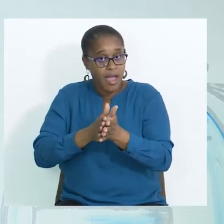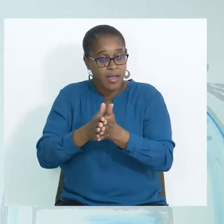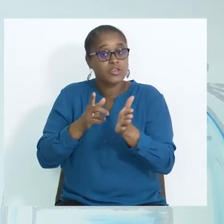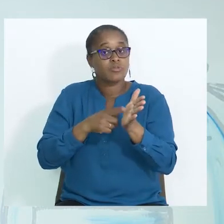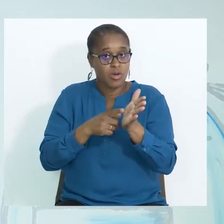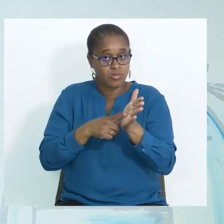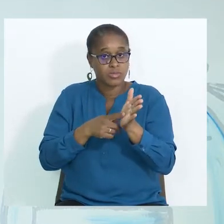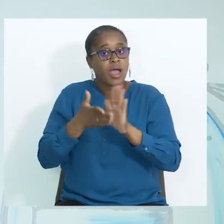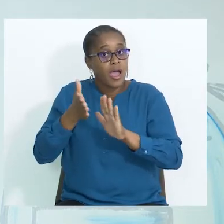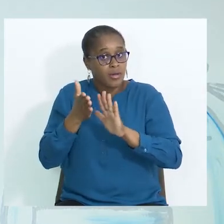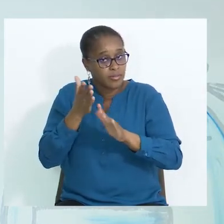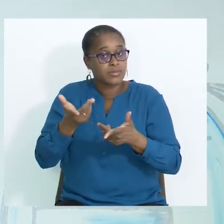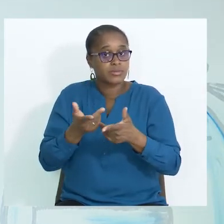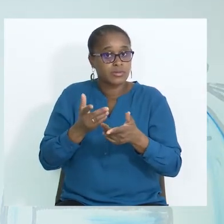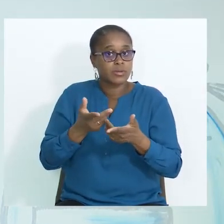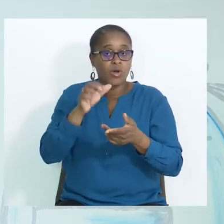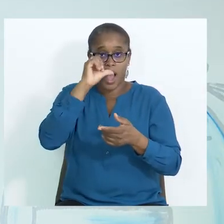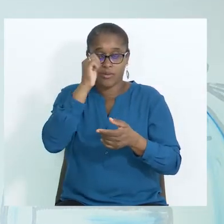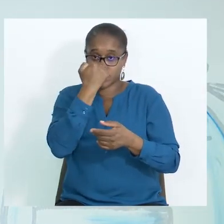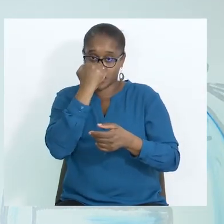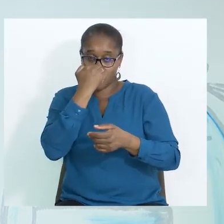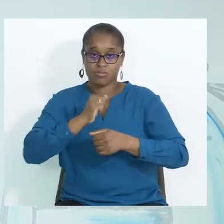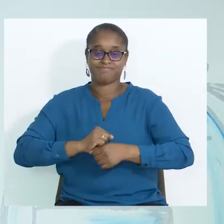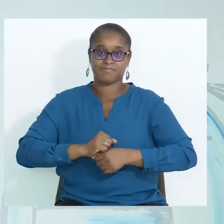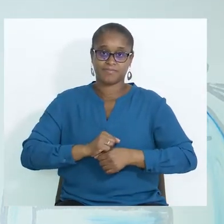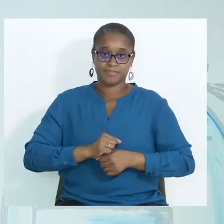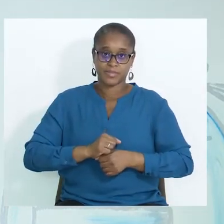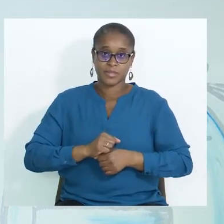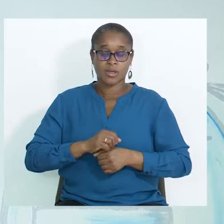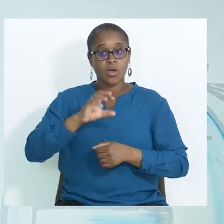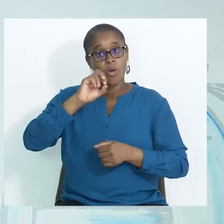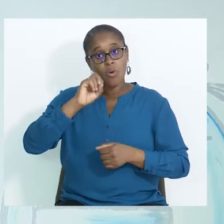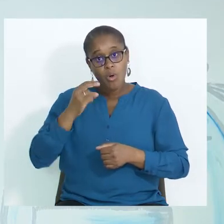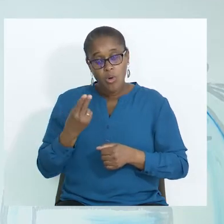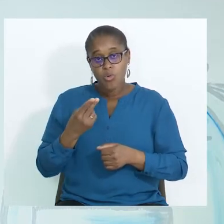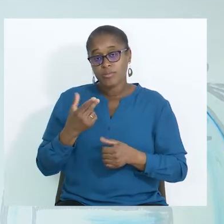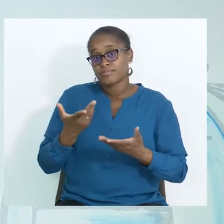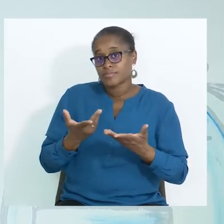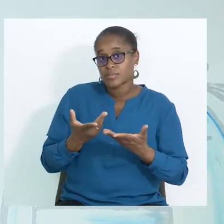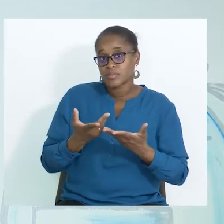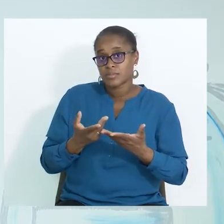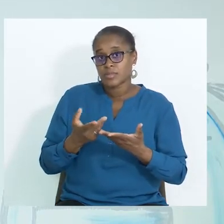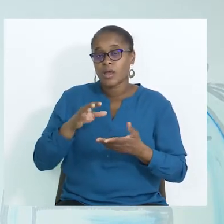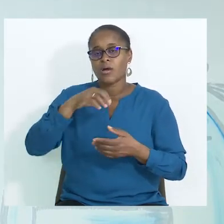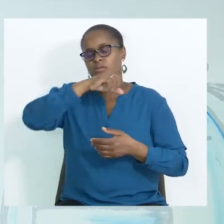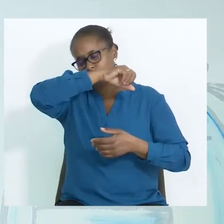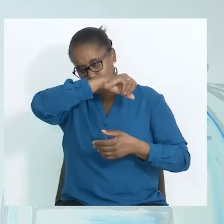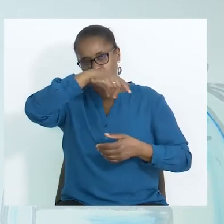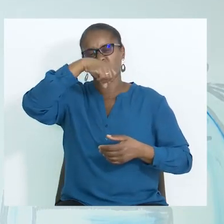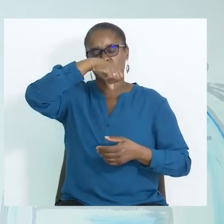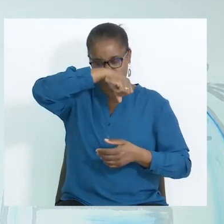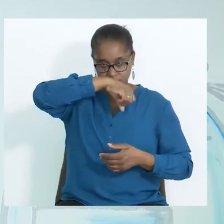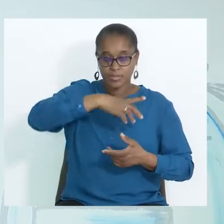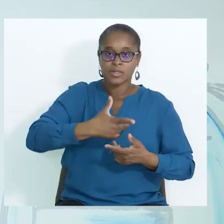as mãos e imediatamente lavar as mãos com água e sabão ou então ao tossir e ao